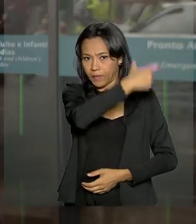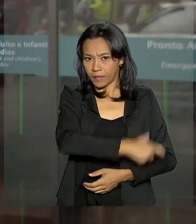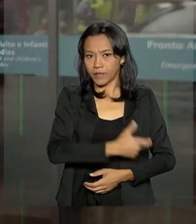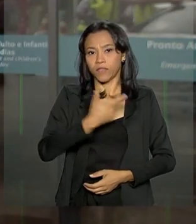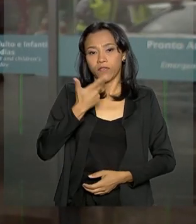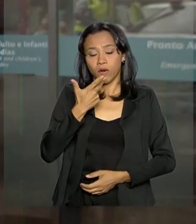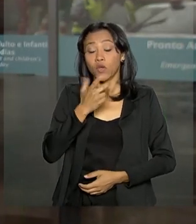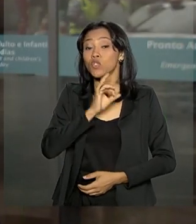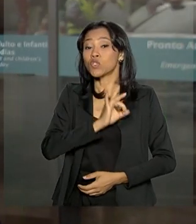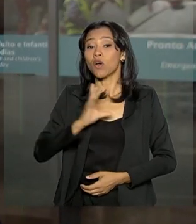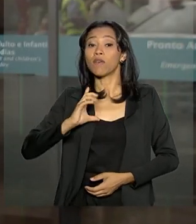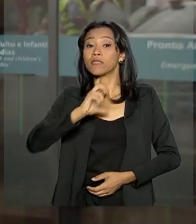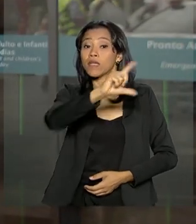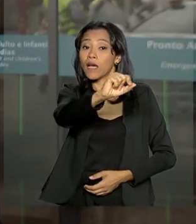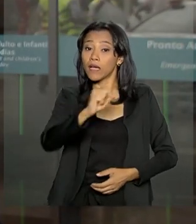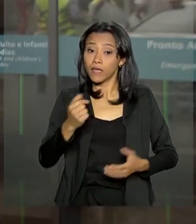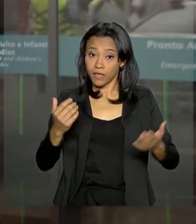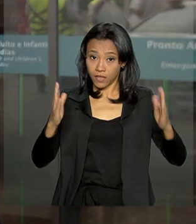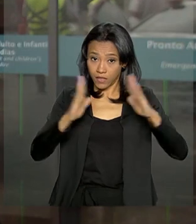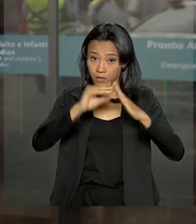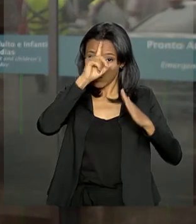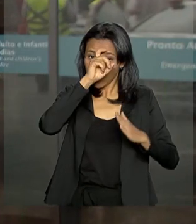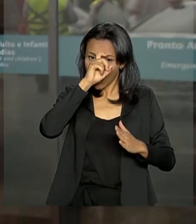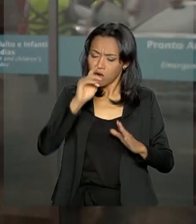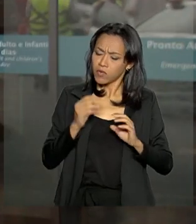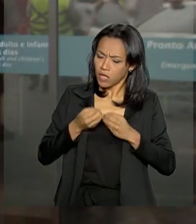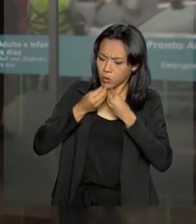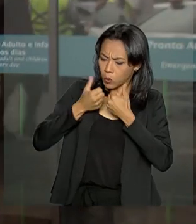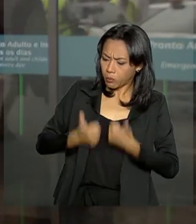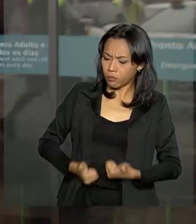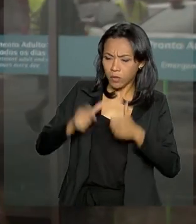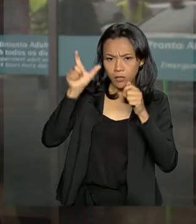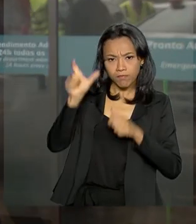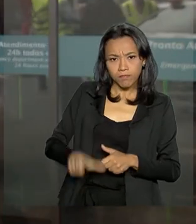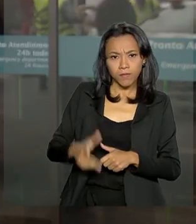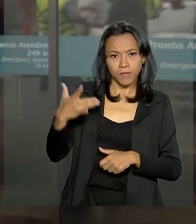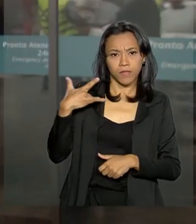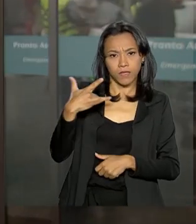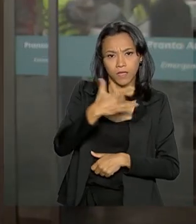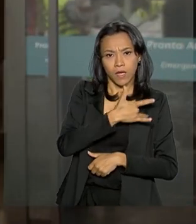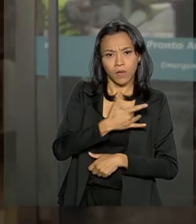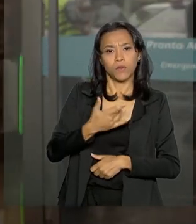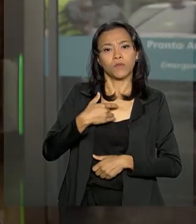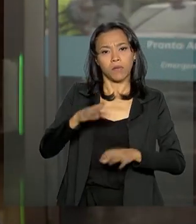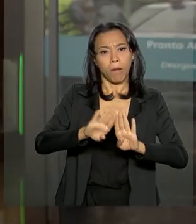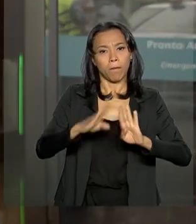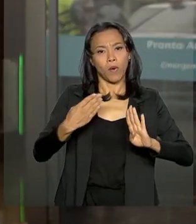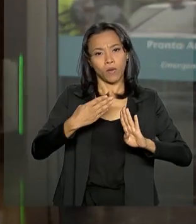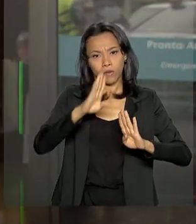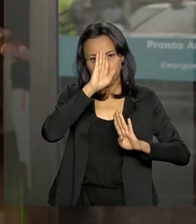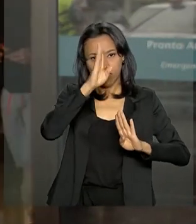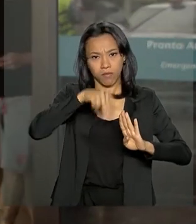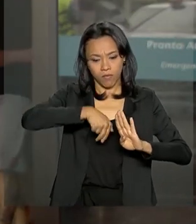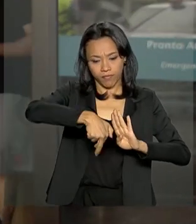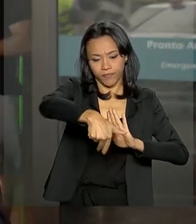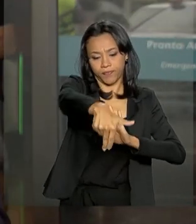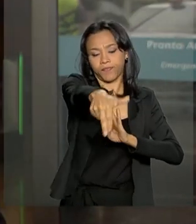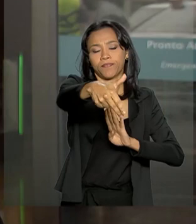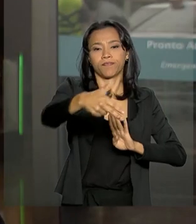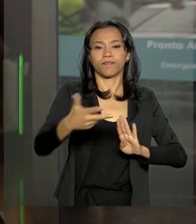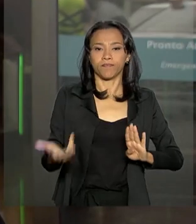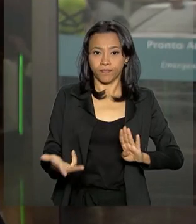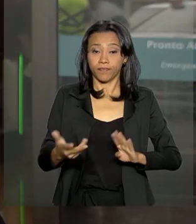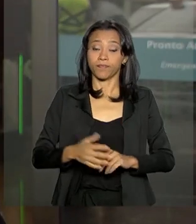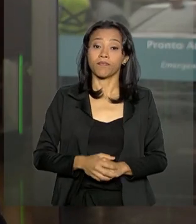presidente só sairá daqui quando tiver plenas condições para isso, pela porta da frente e de cabeça erguida.